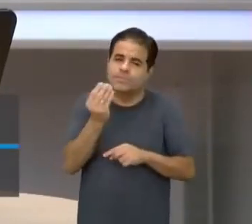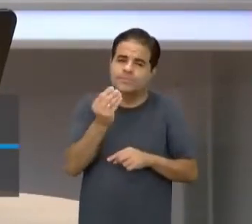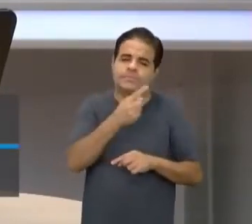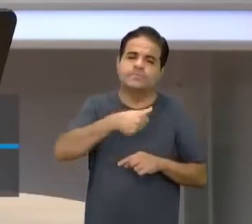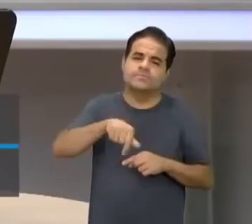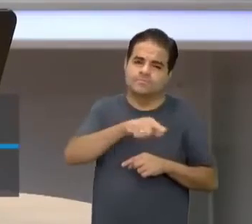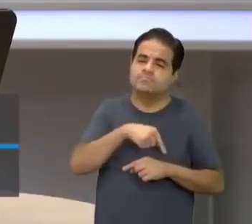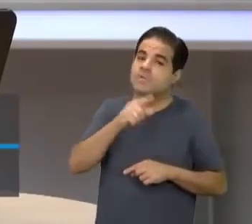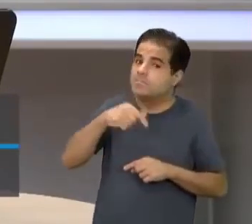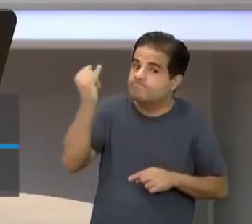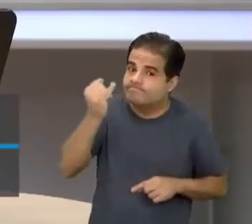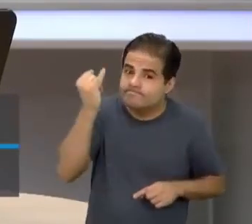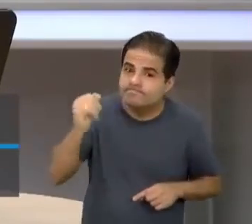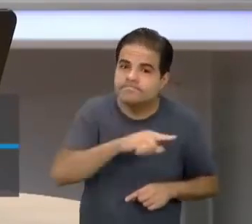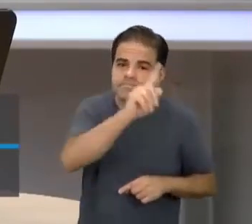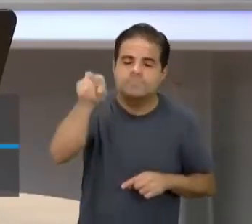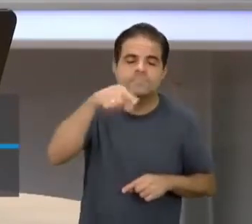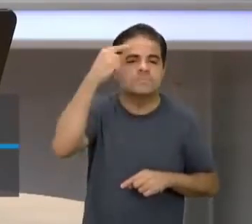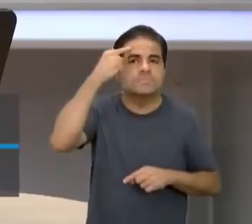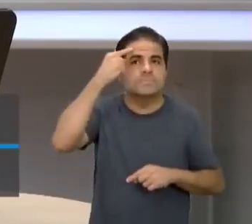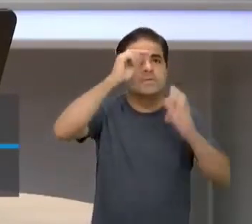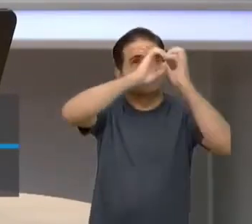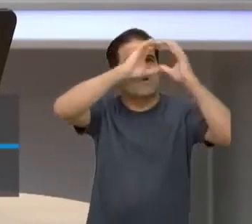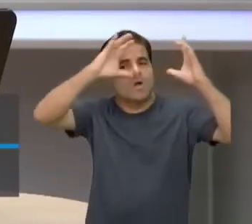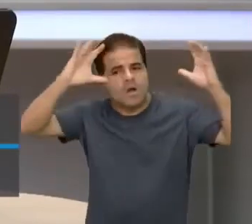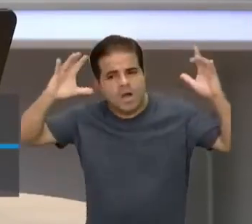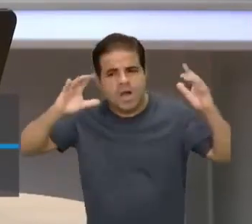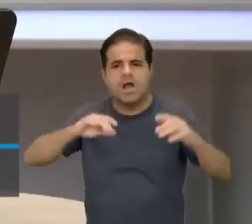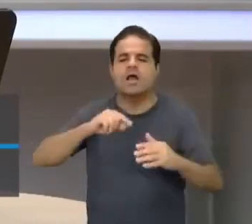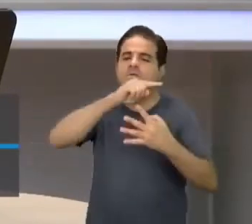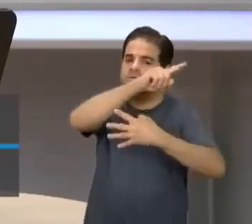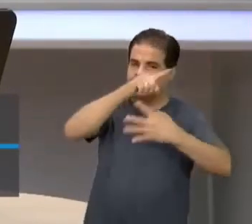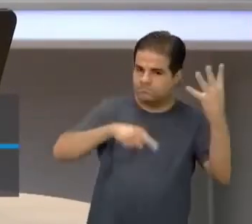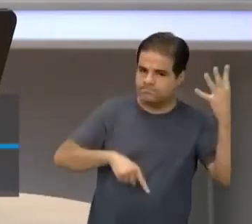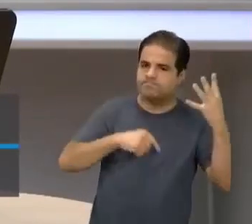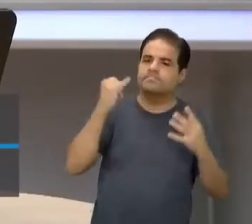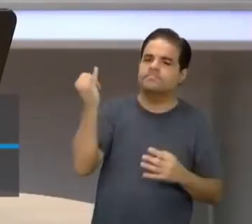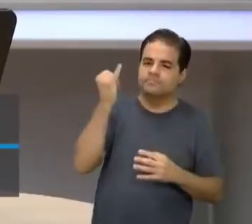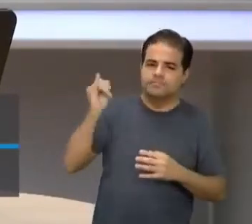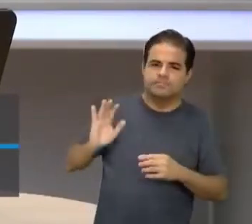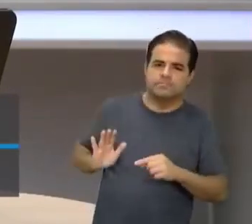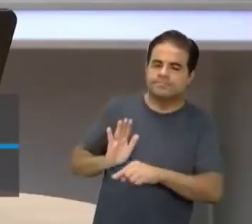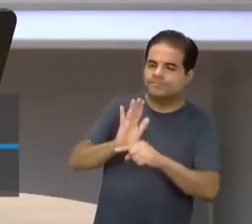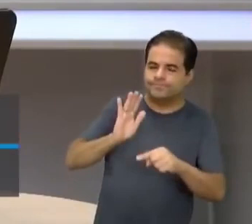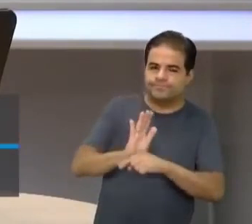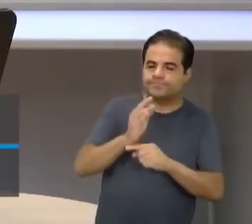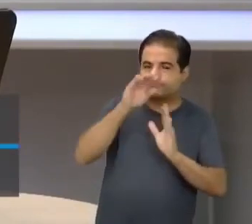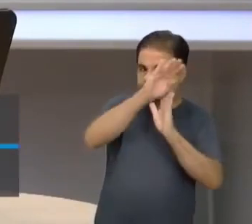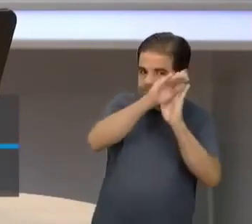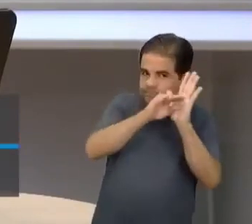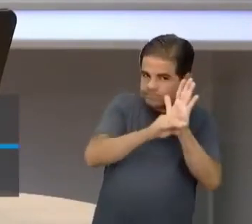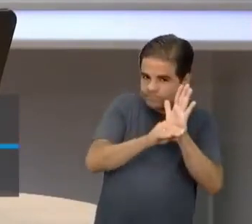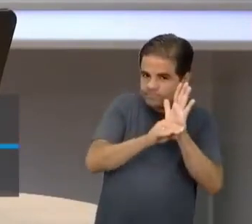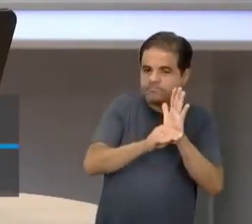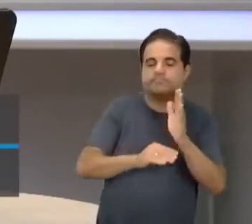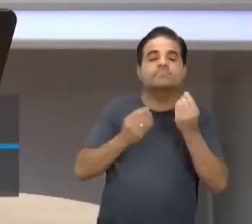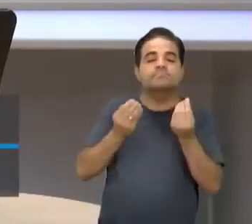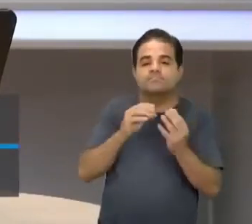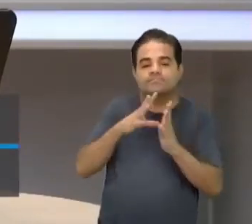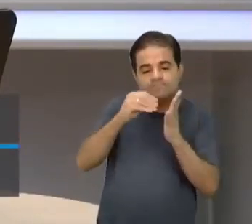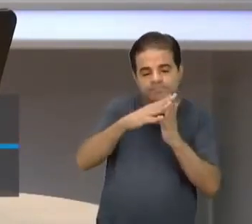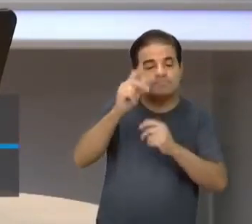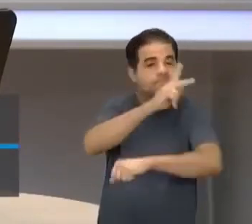mas enfim, é muito importante aí que vocês tenham em mente esses 4 pilares também como princípios para o